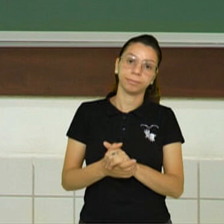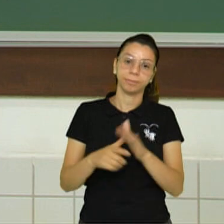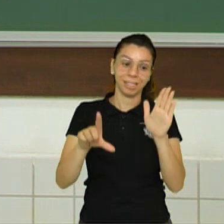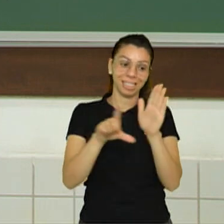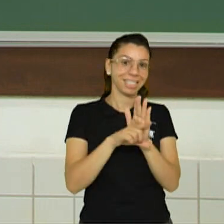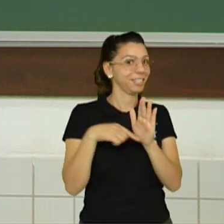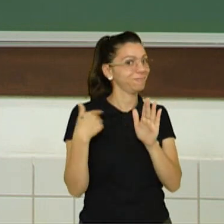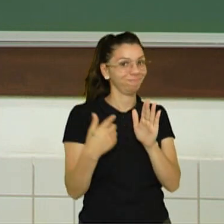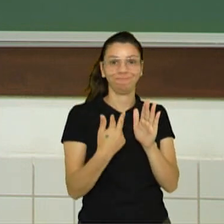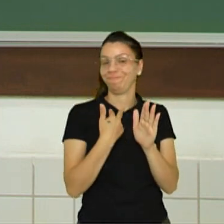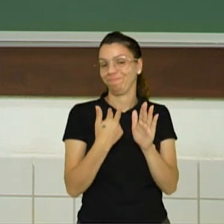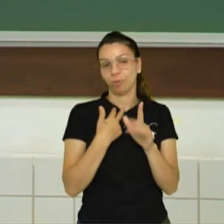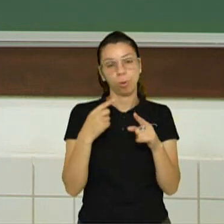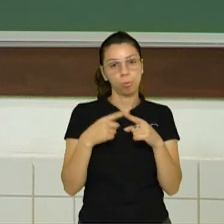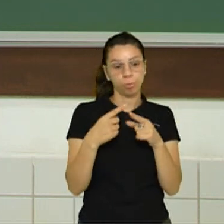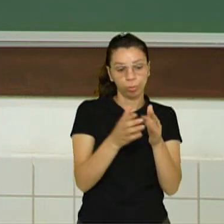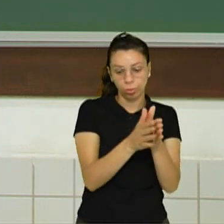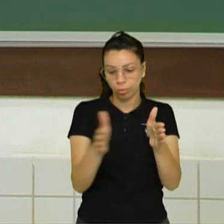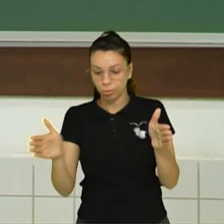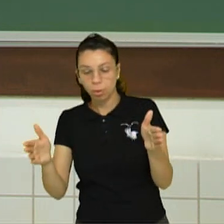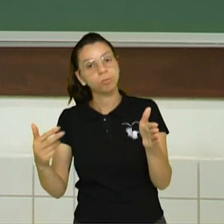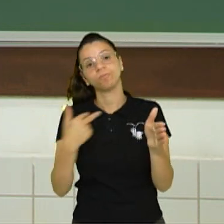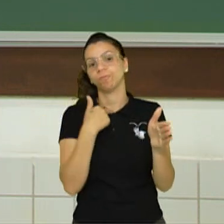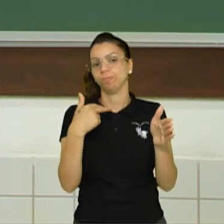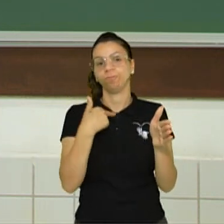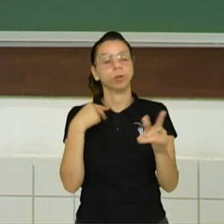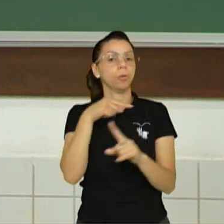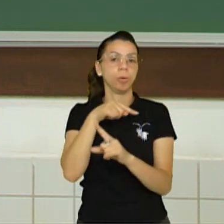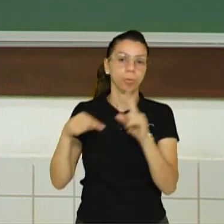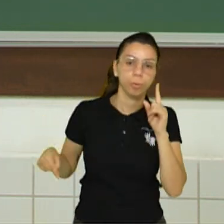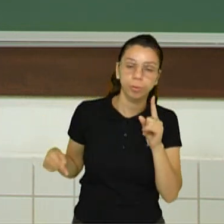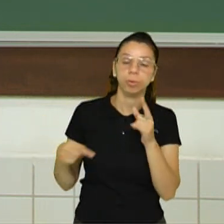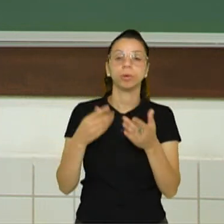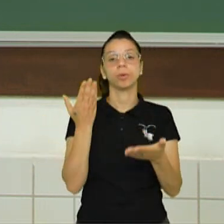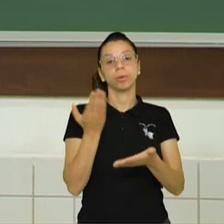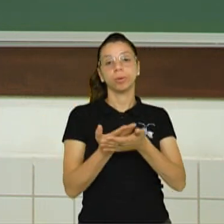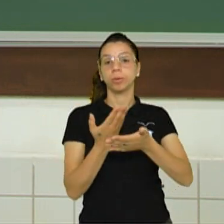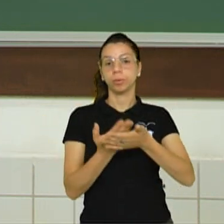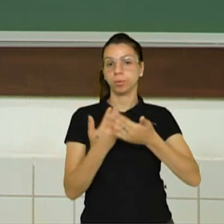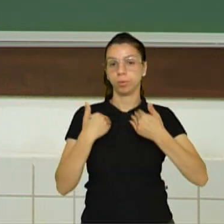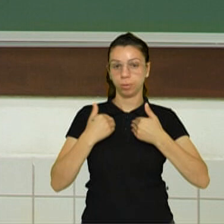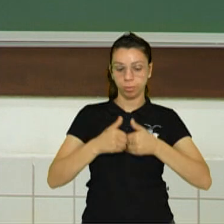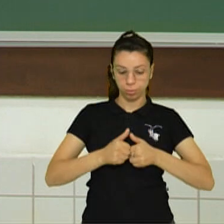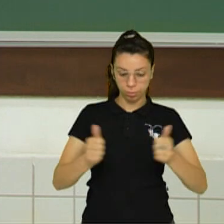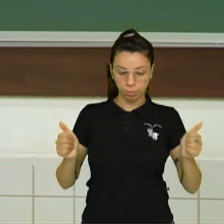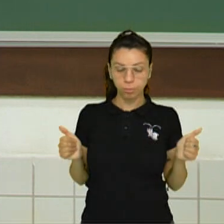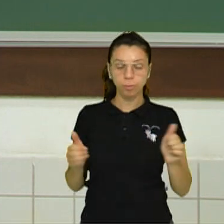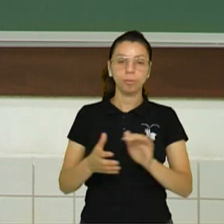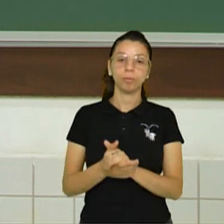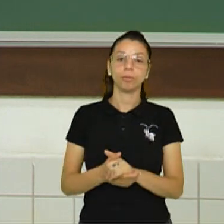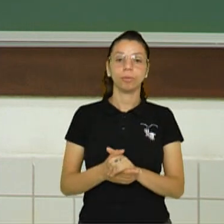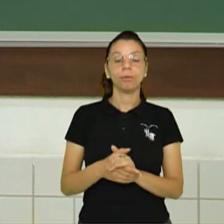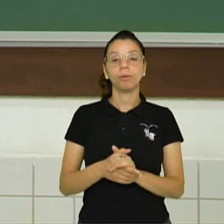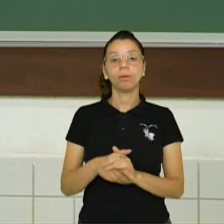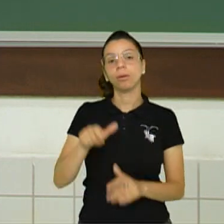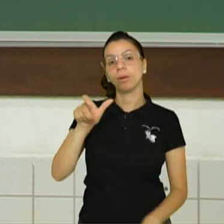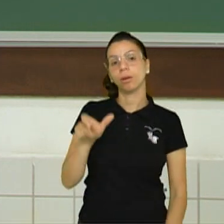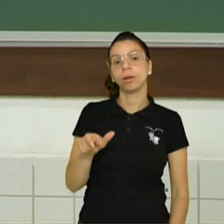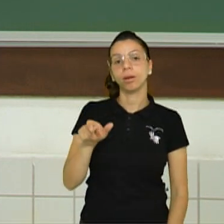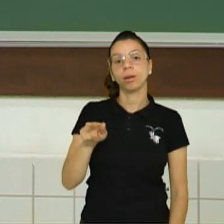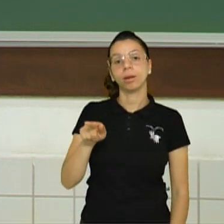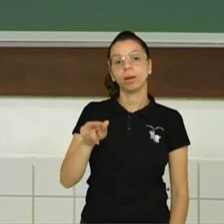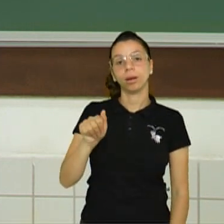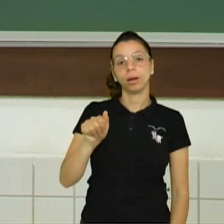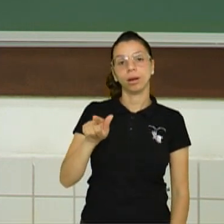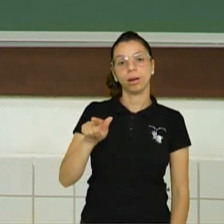época. Na época não podia fazer esses estudos de anatomia, mas o Galileu Galilei deu um jeitinho para fazer esses